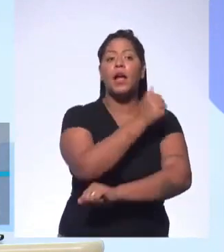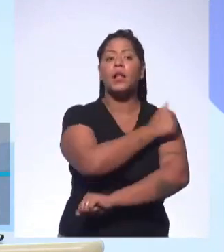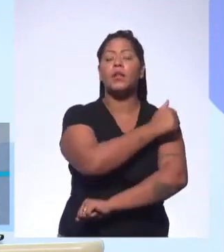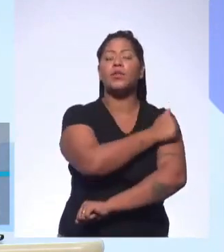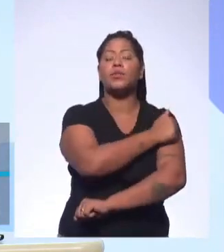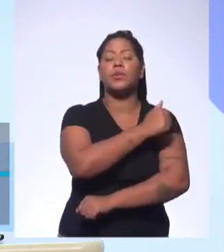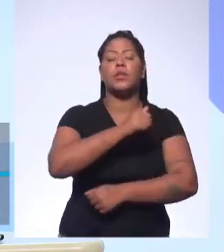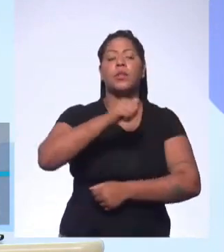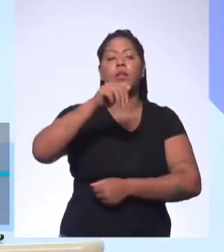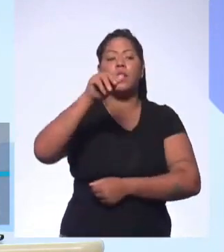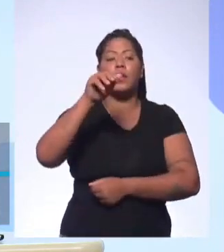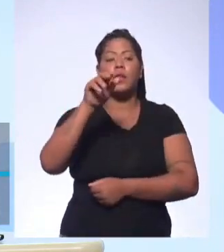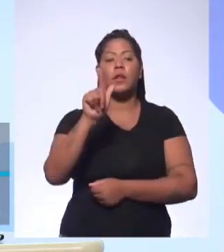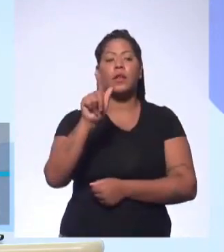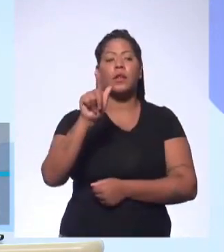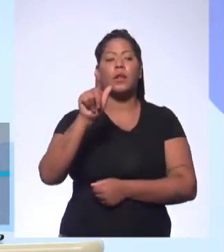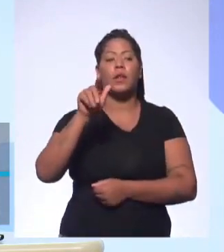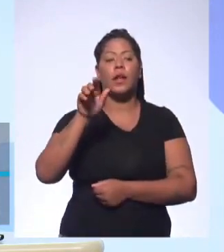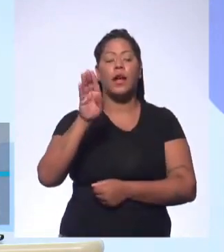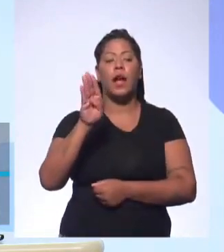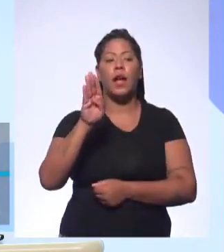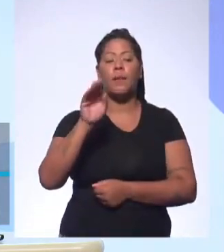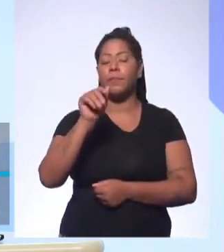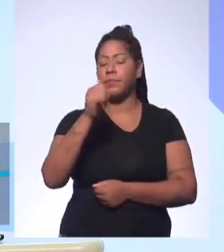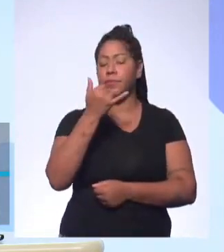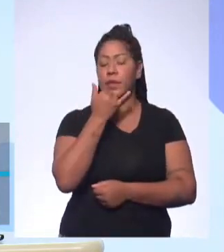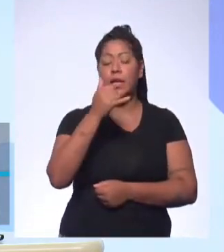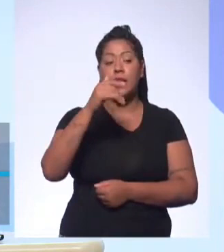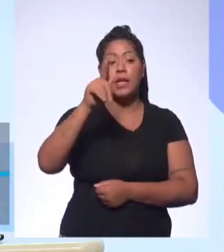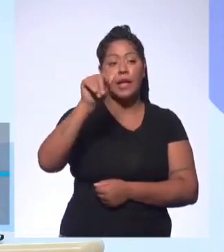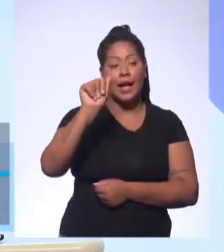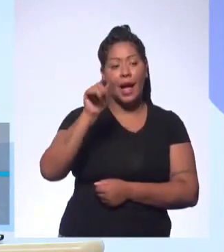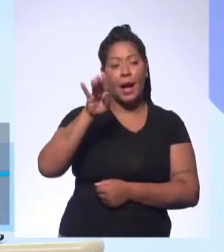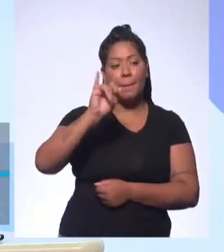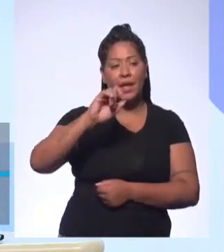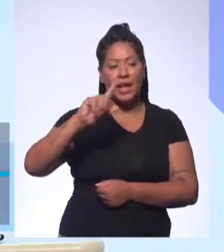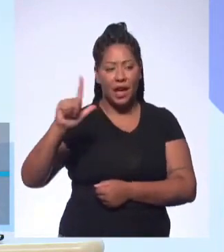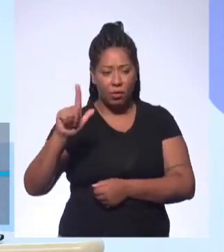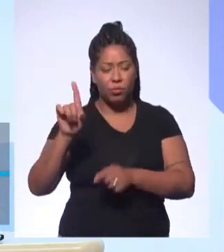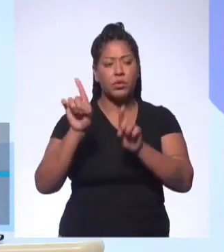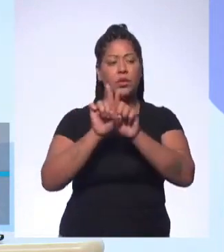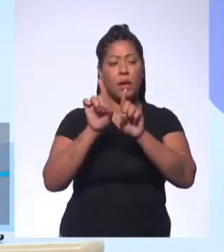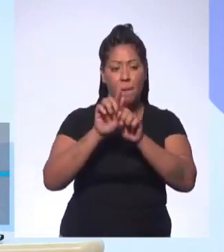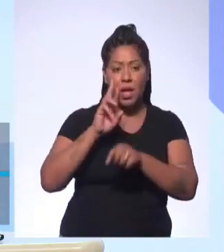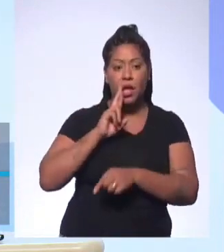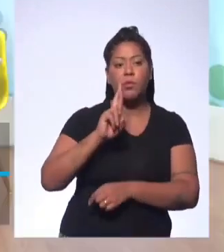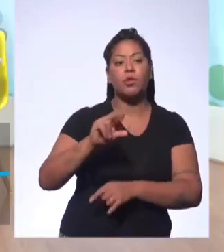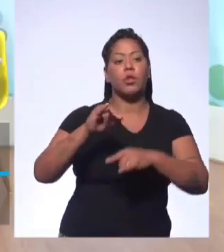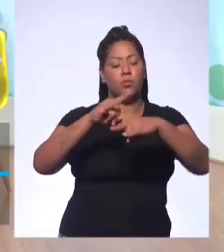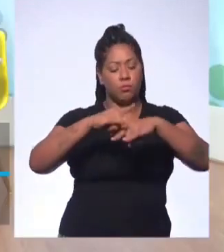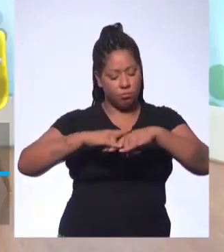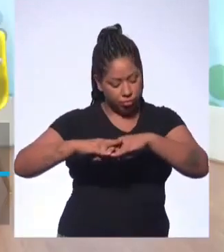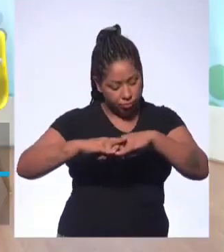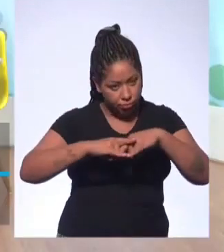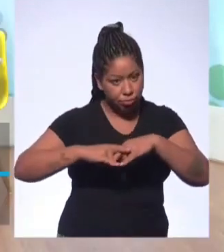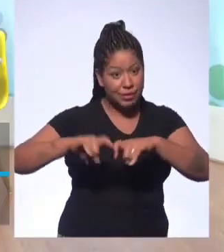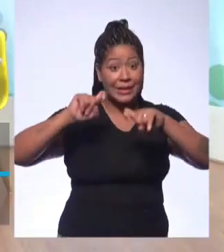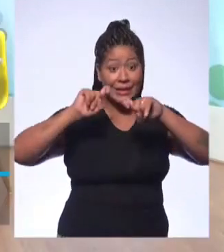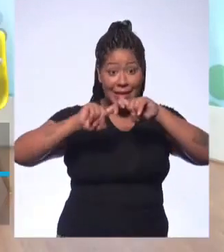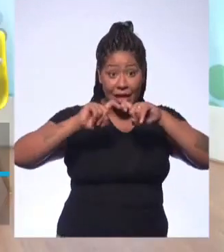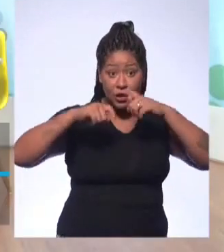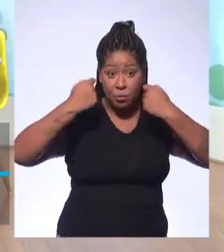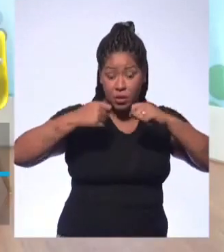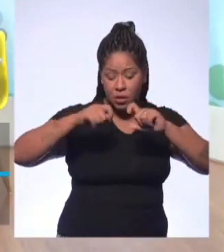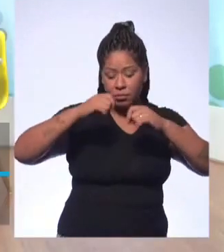Aldo Angelini de Porangaba. Olha. Quer saber mais? Tem o uso do Sim. preservativo durante a relação sexual, que